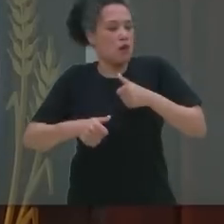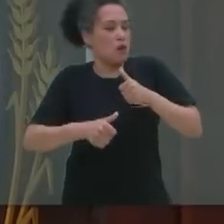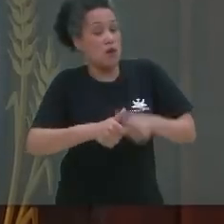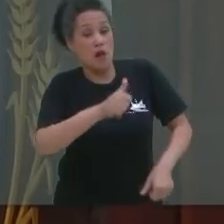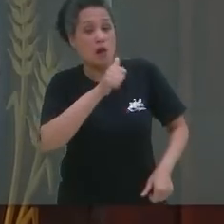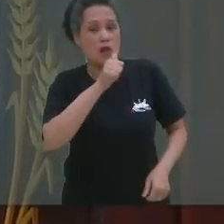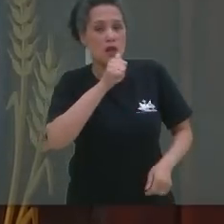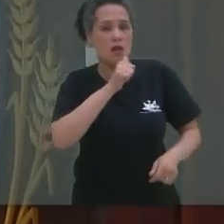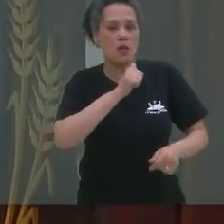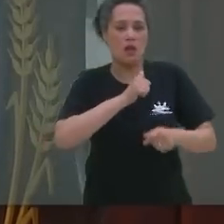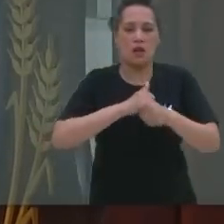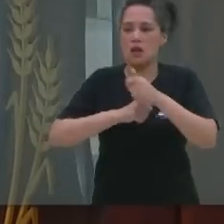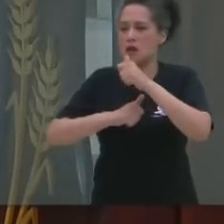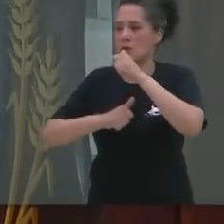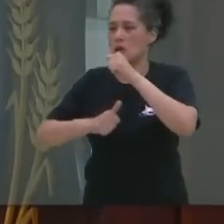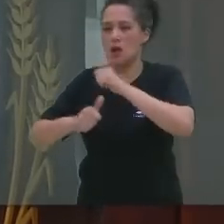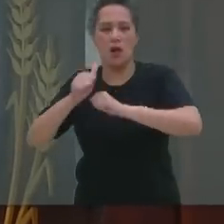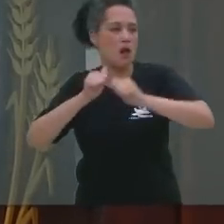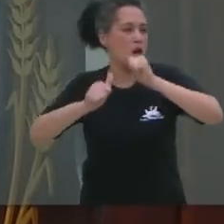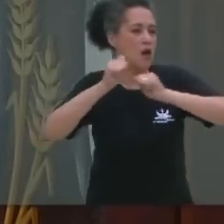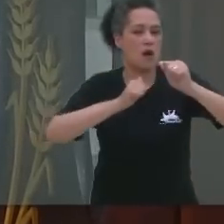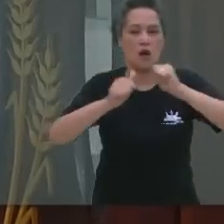começa e não tem freio,